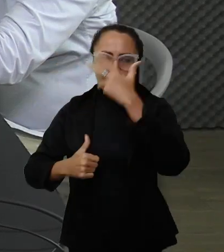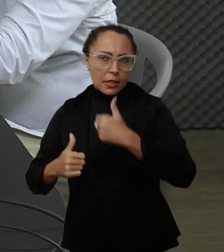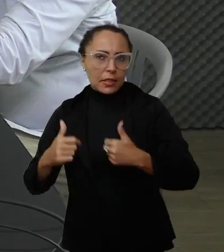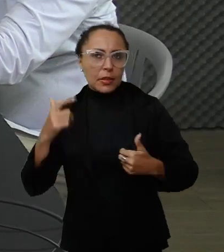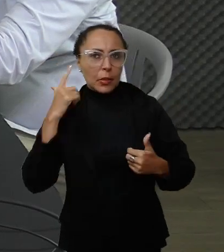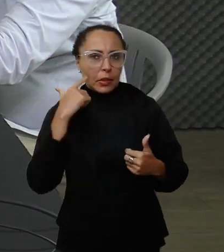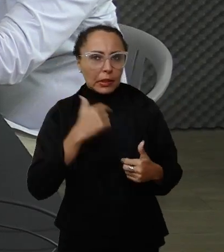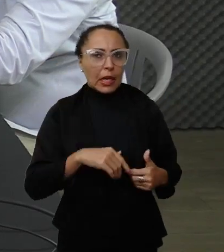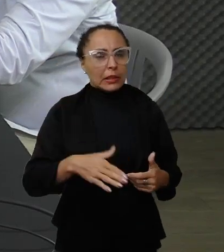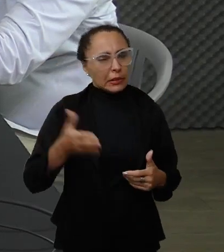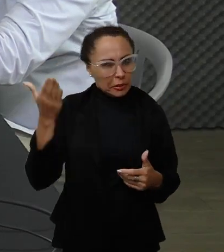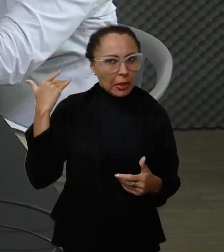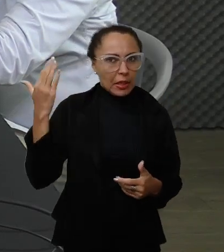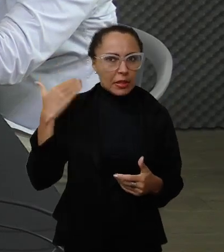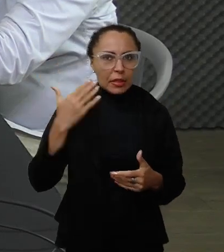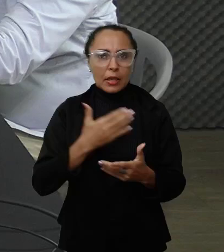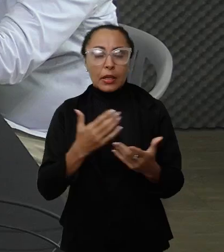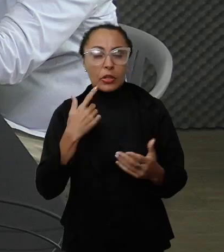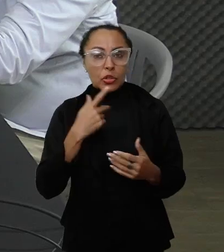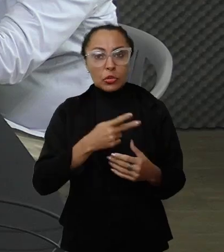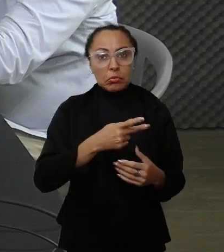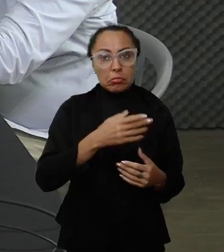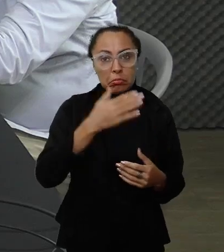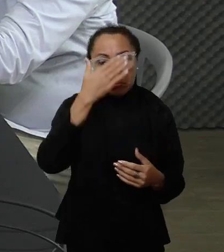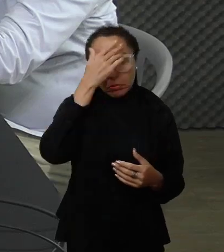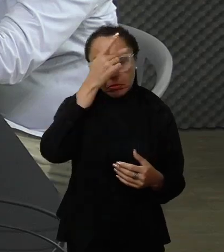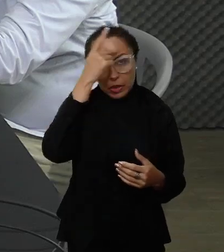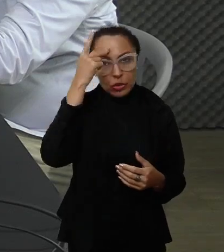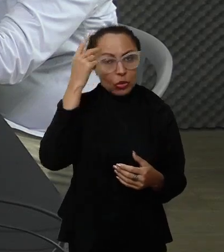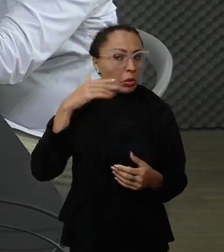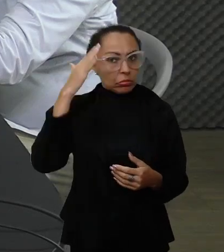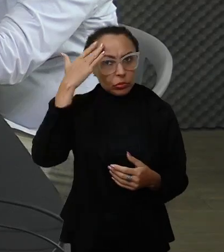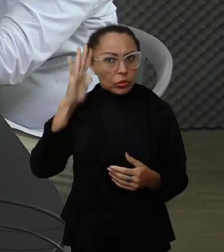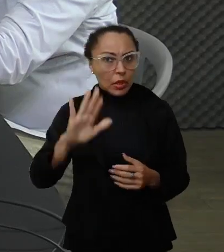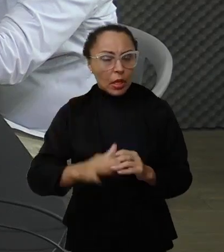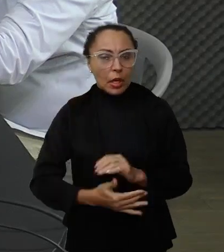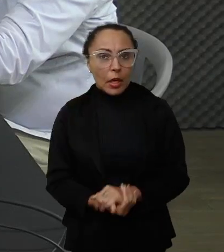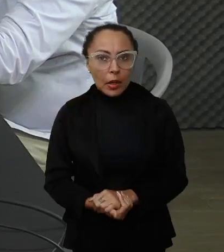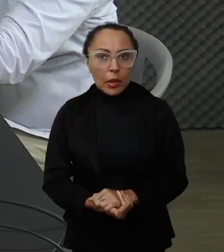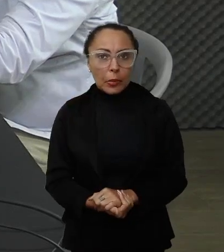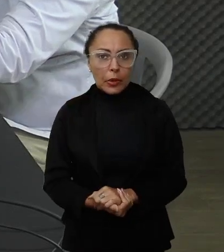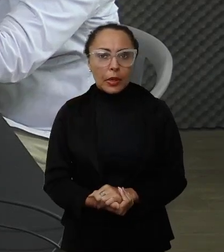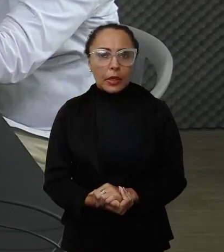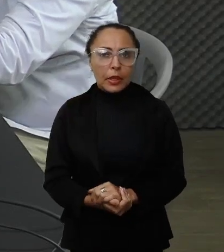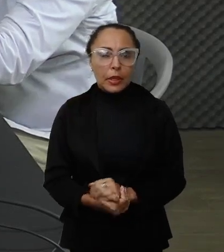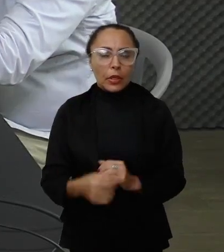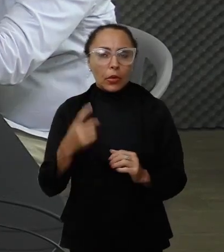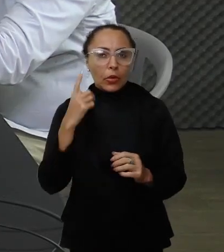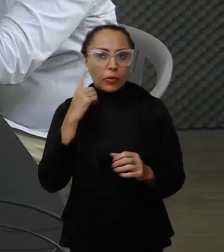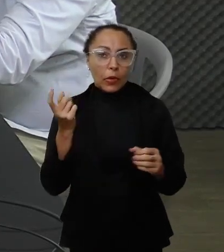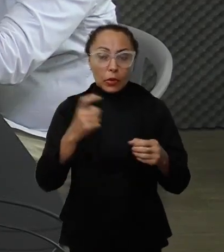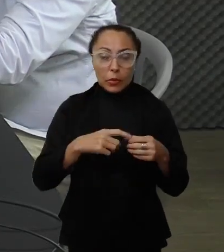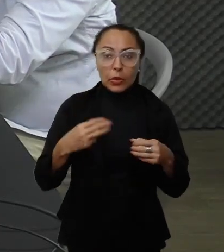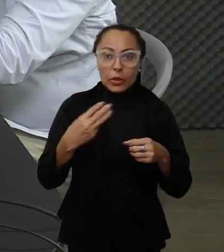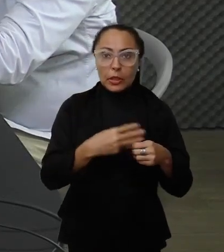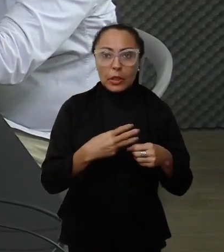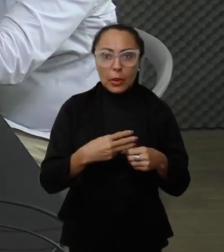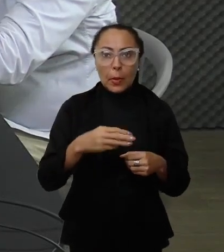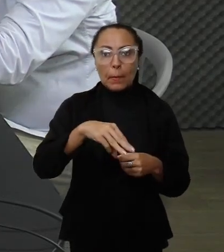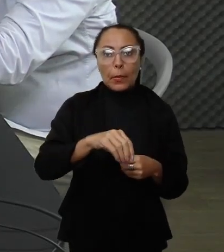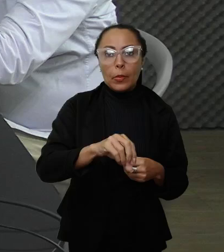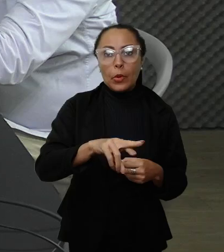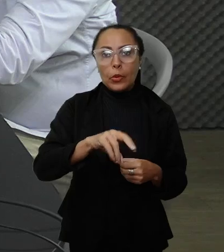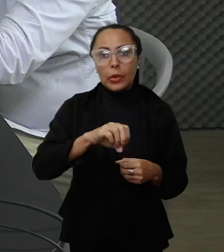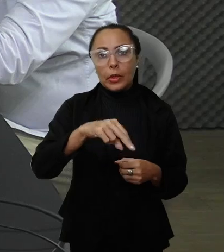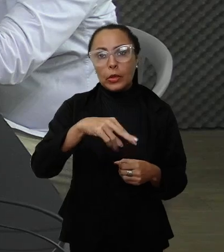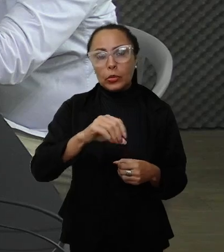né? E as pessoas não sabem. Em Moreno tem um casarão, voltamos para Moreno, né? Em Moreno tem um casarão que chama Engenho Morenos, do